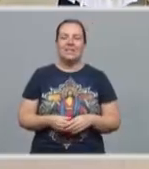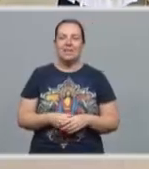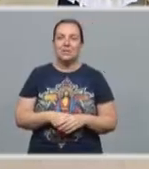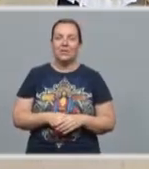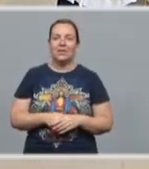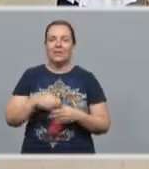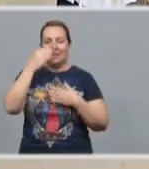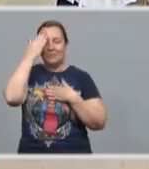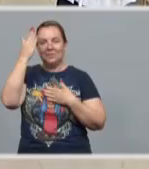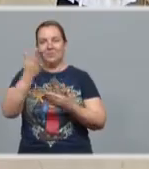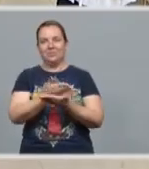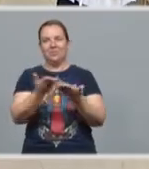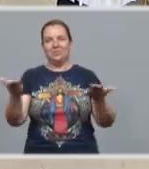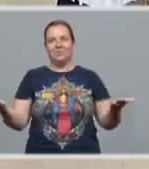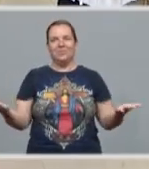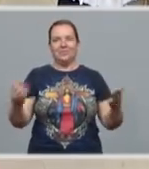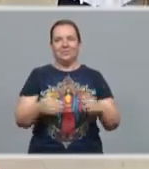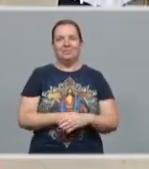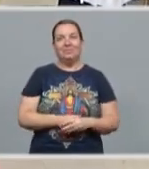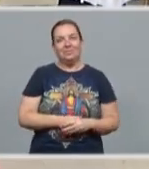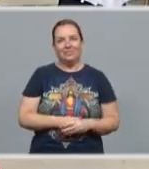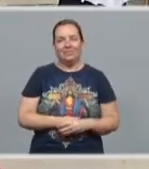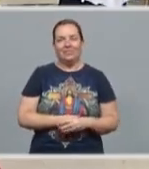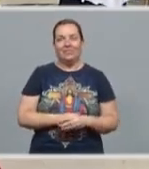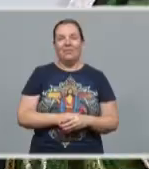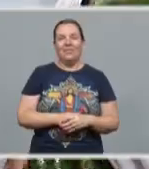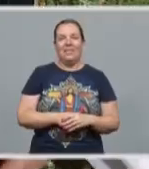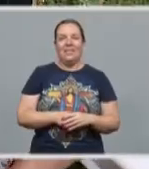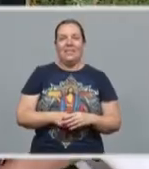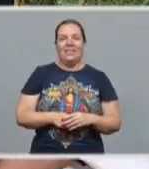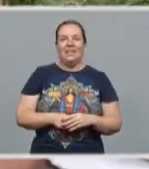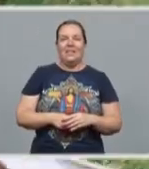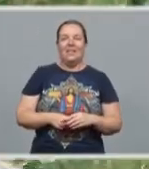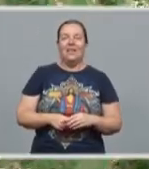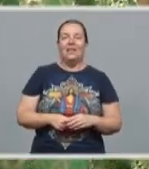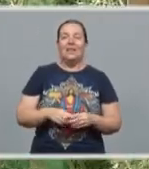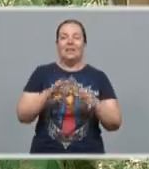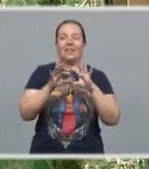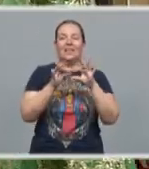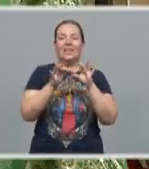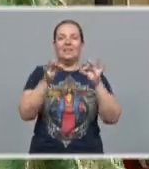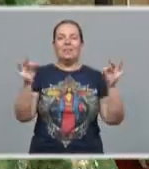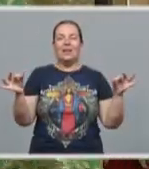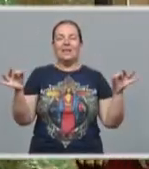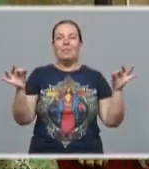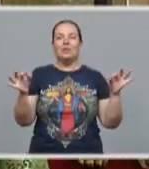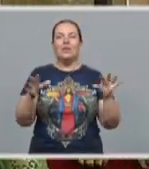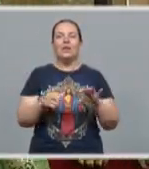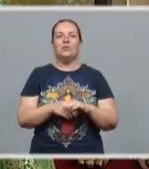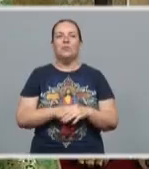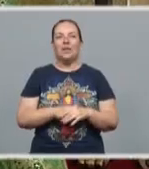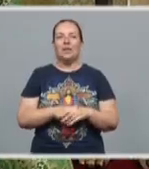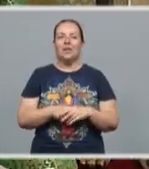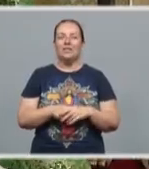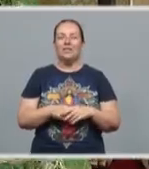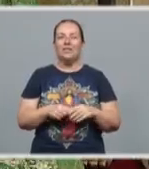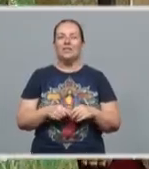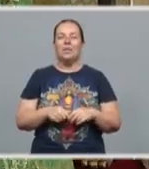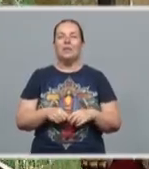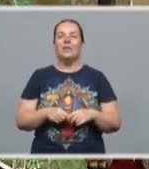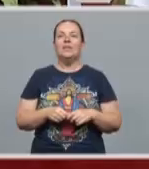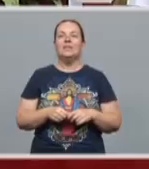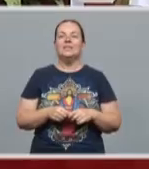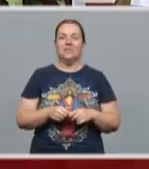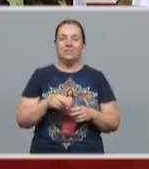de vocês. Direito a presente. Oh, meu Jesus. Vocês querem